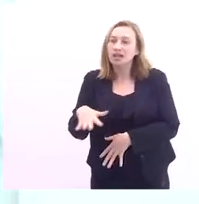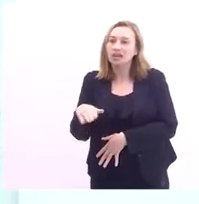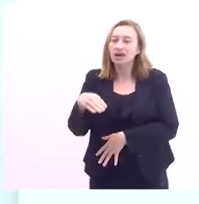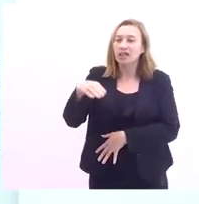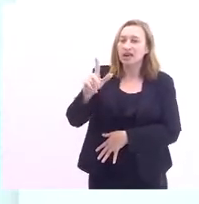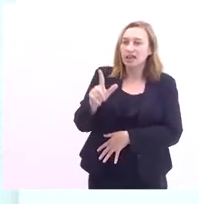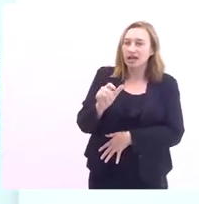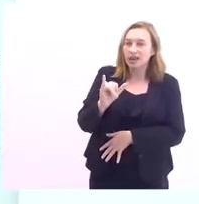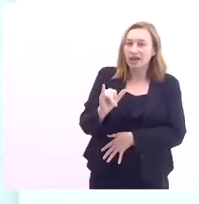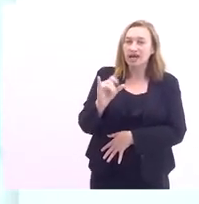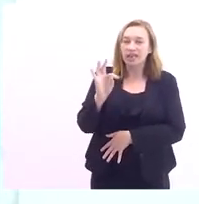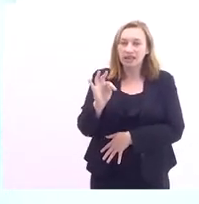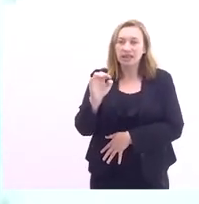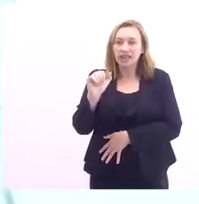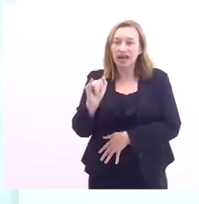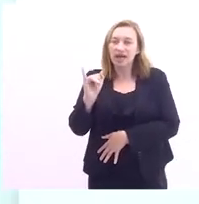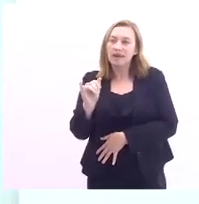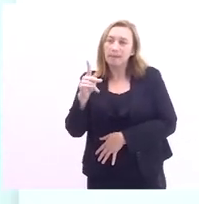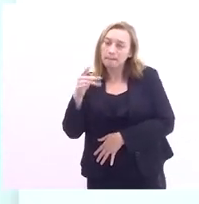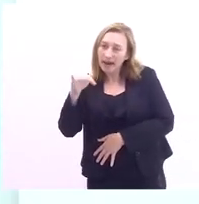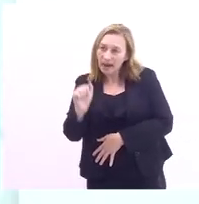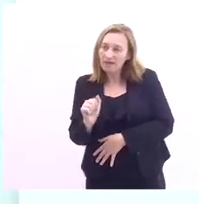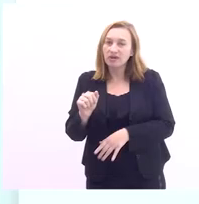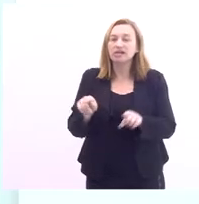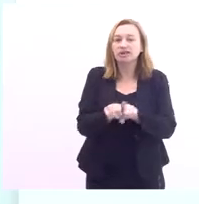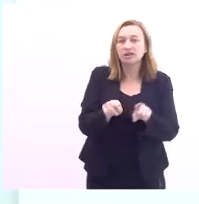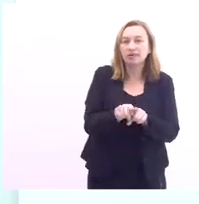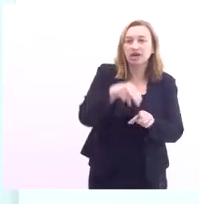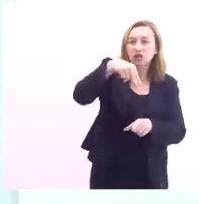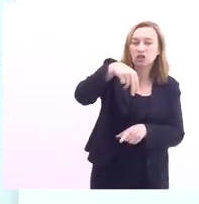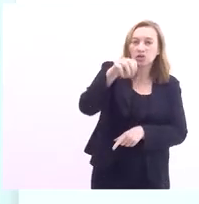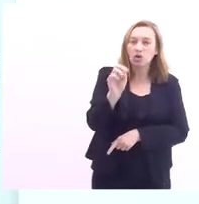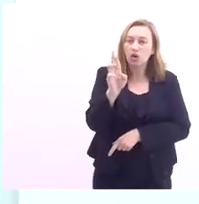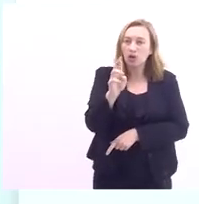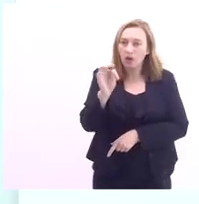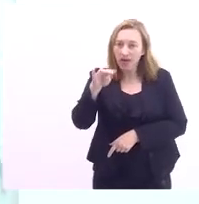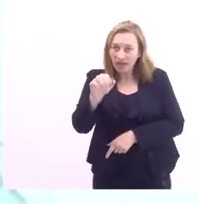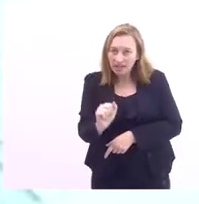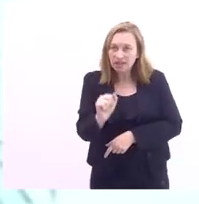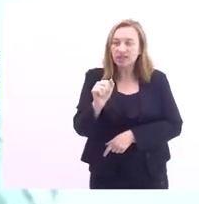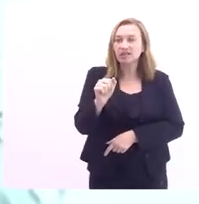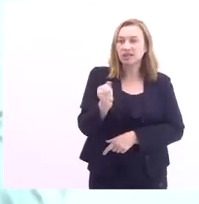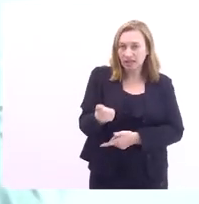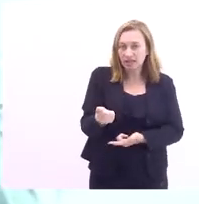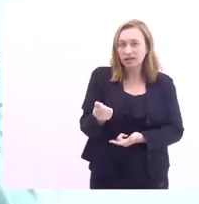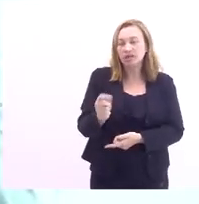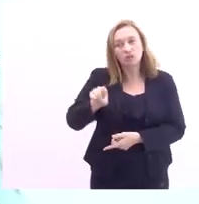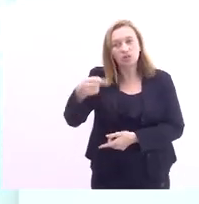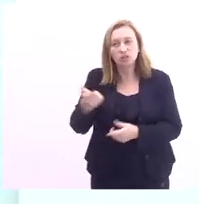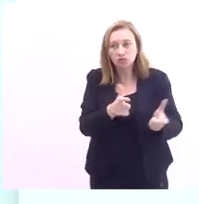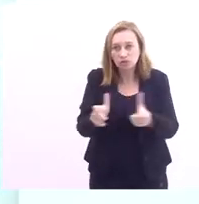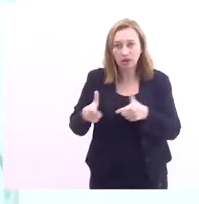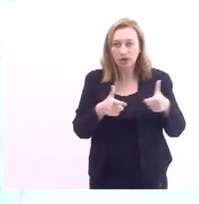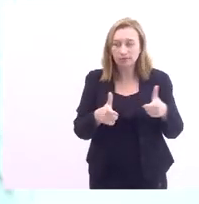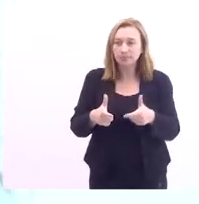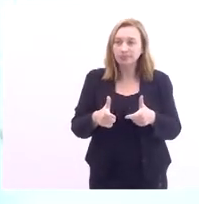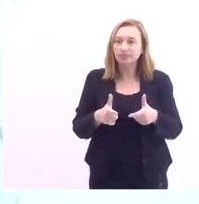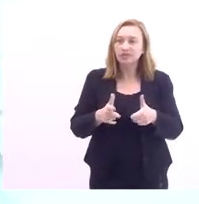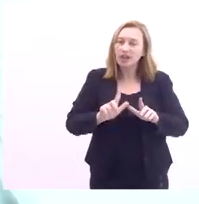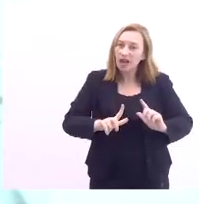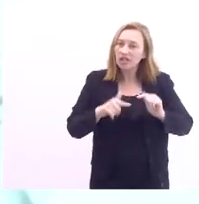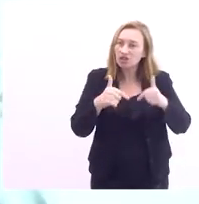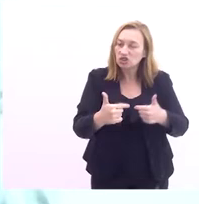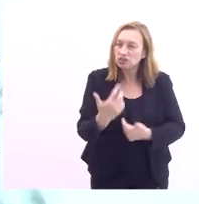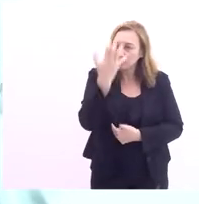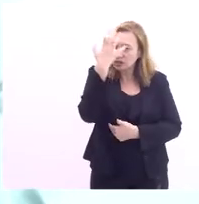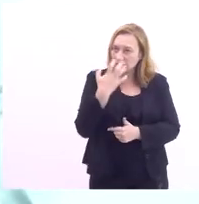Itaipava, problemas na região no Noroeste, na região dos Lagos. Combatendo esses problemas pontuais de maneira séria, de maneira rápida,